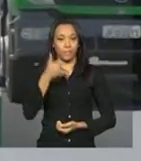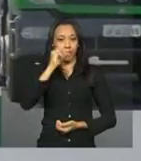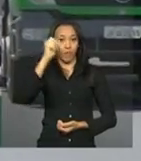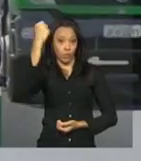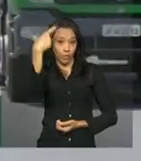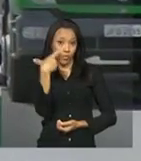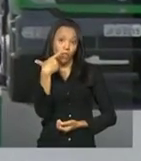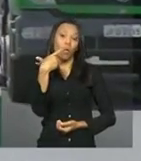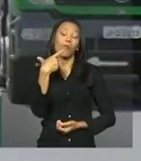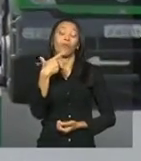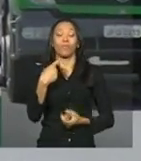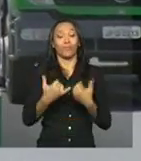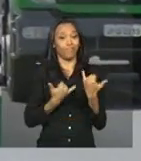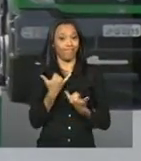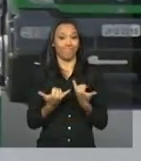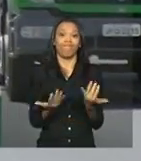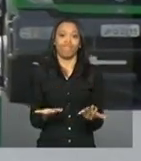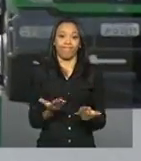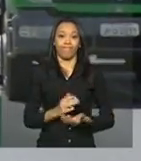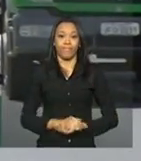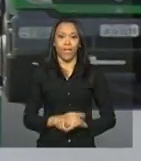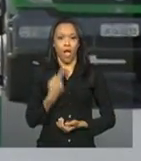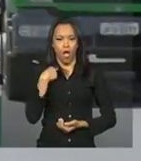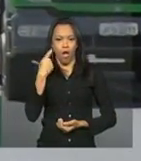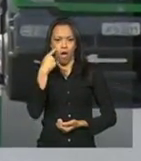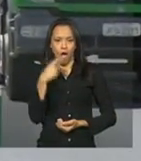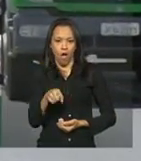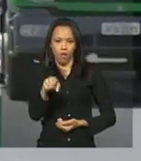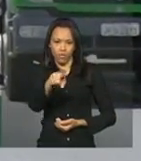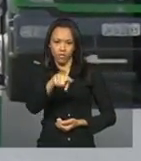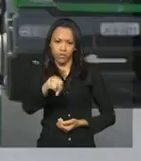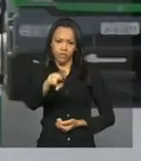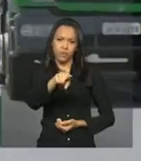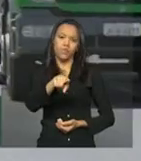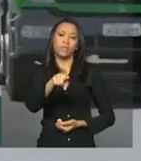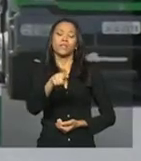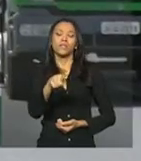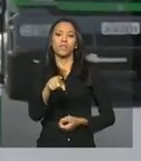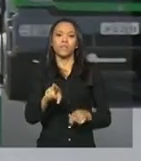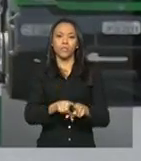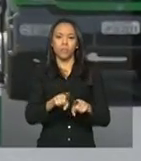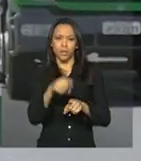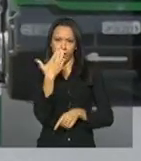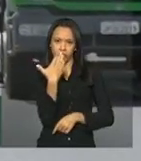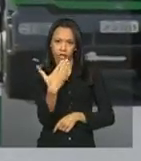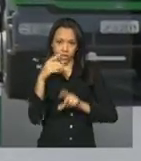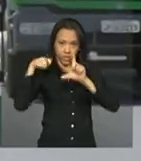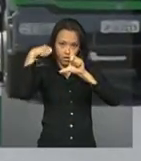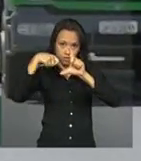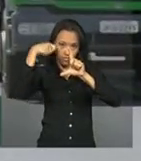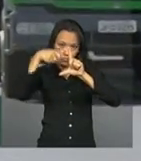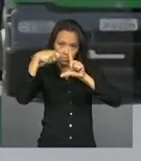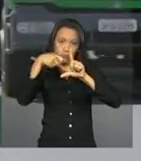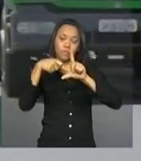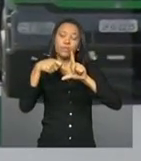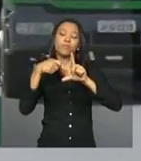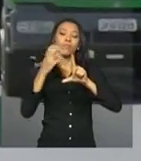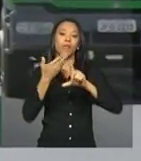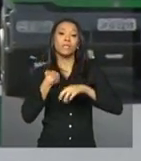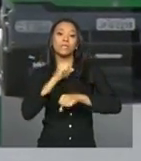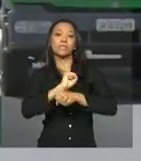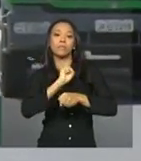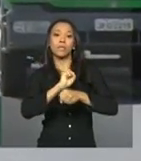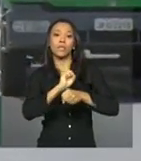Agora... Porque não dá para brincar com o sol. Olha só os cinegrafistas ali no carro, na frente do Rolls-Royce presidencial, se preparando, né, para a